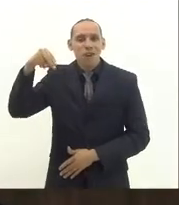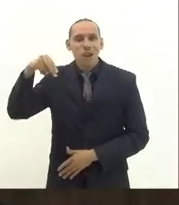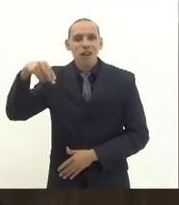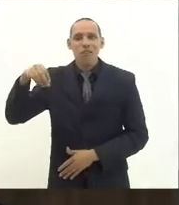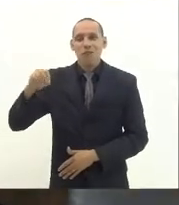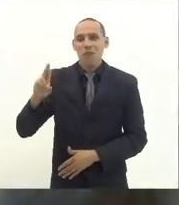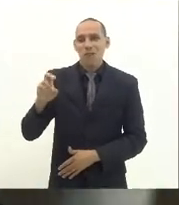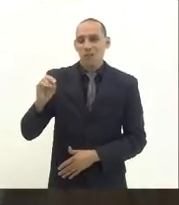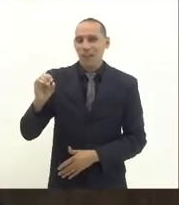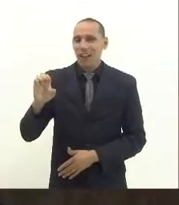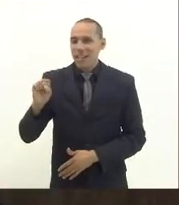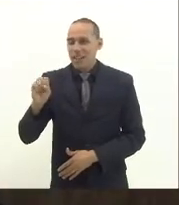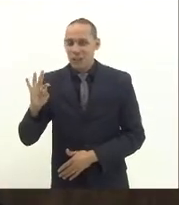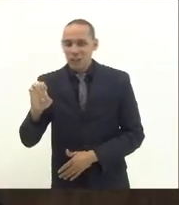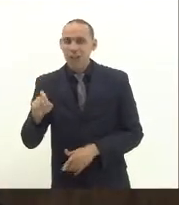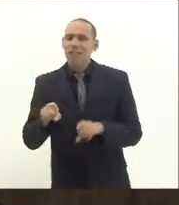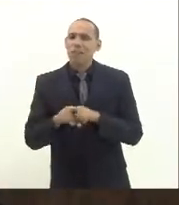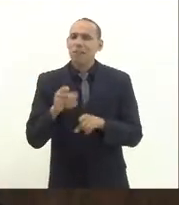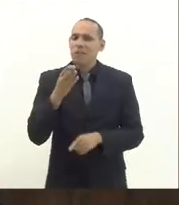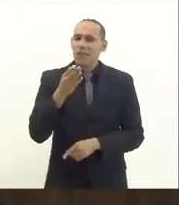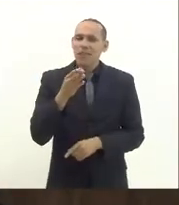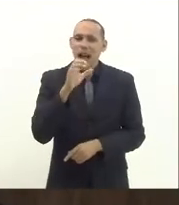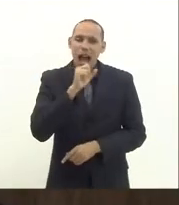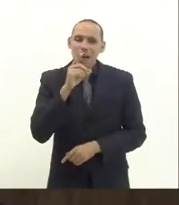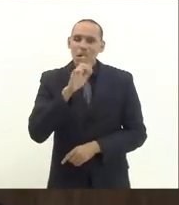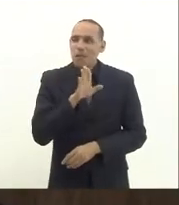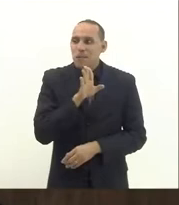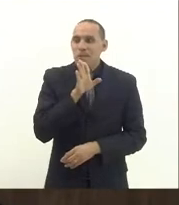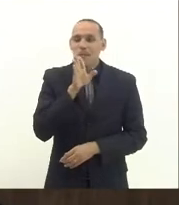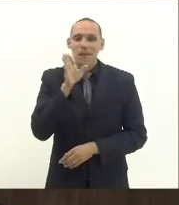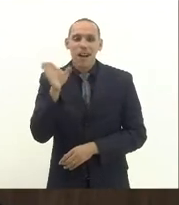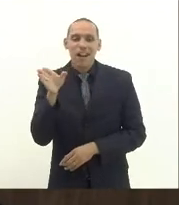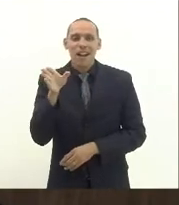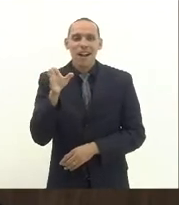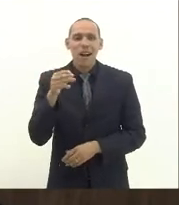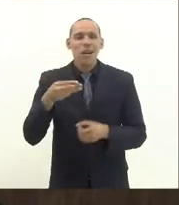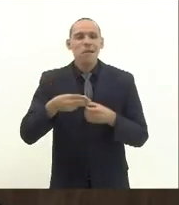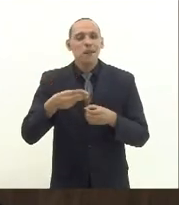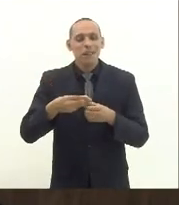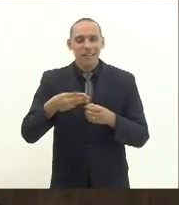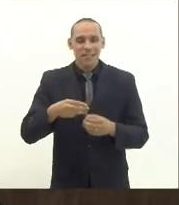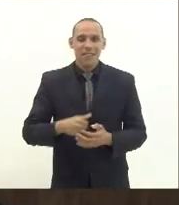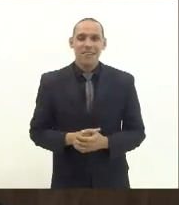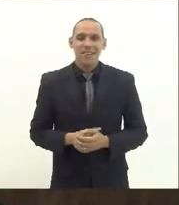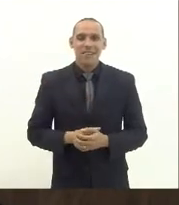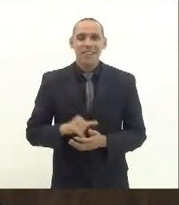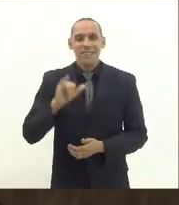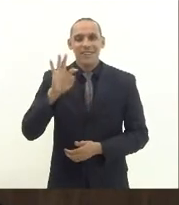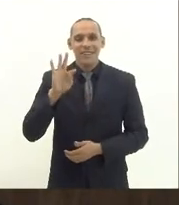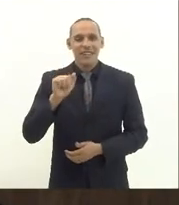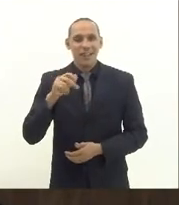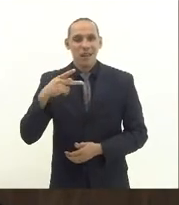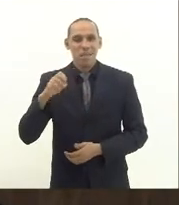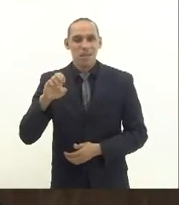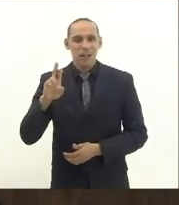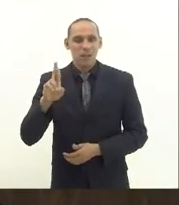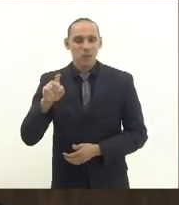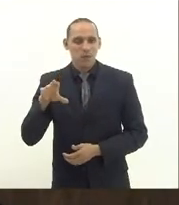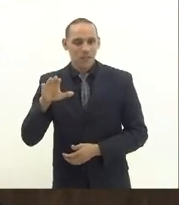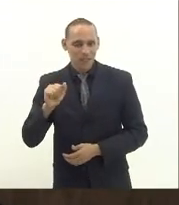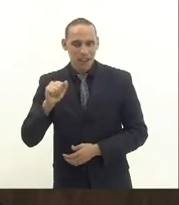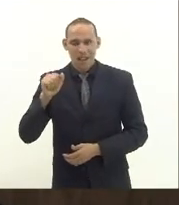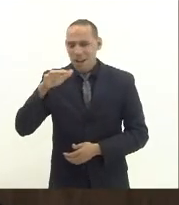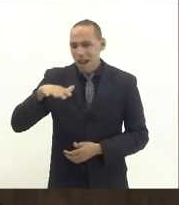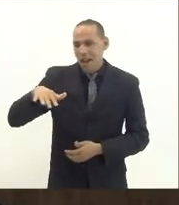nesse último final de semana só esteve lá no município de Itaperuna e toda região Noroeste